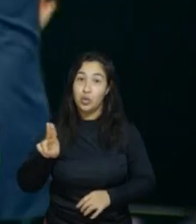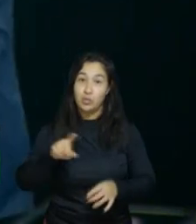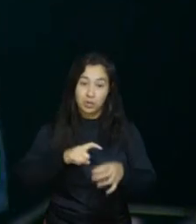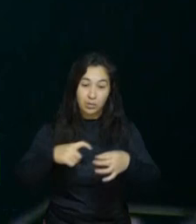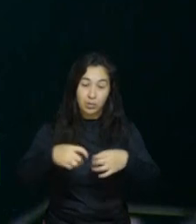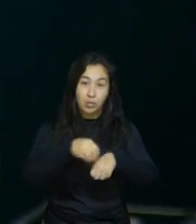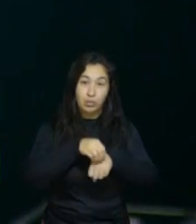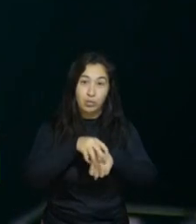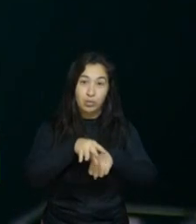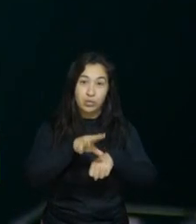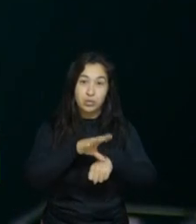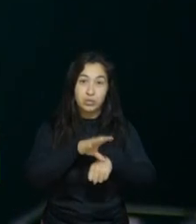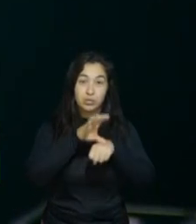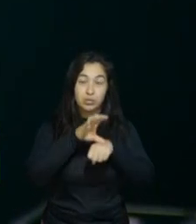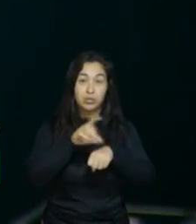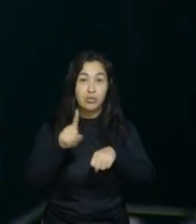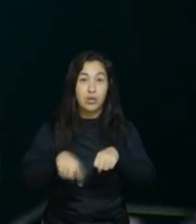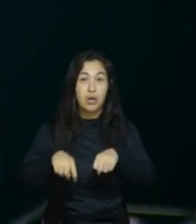Curador, que são